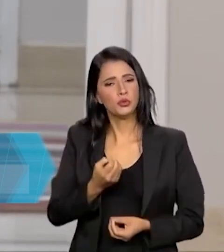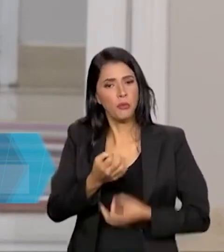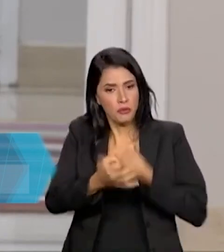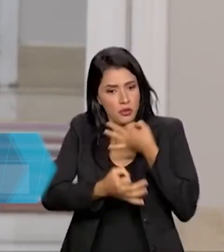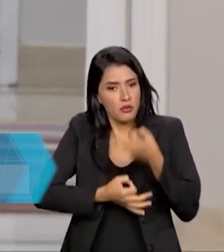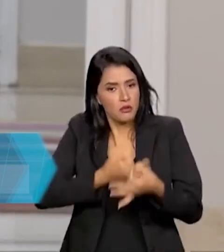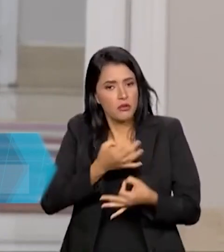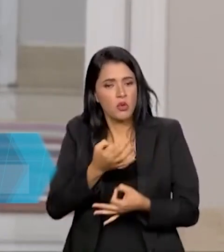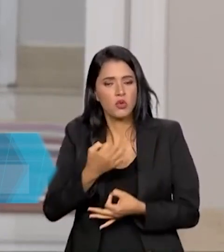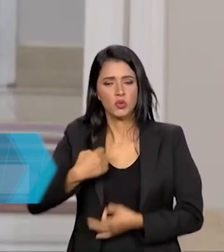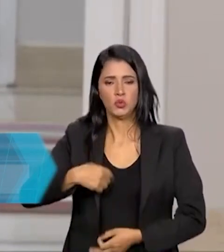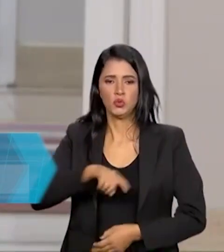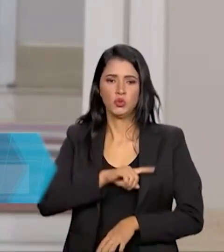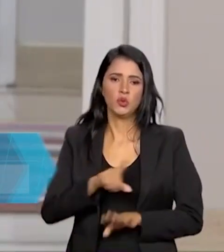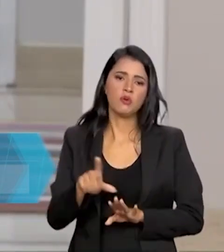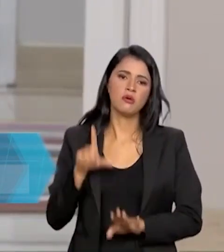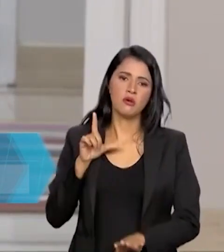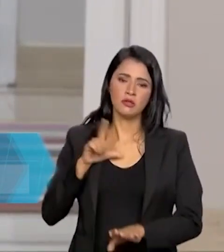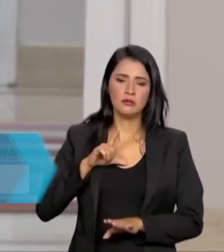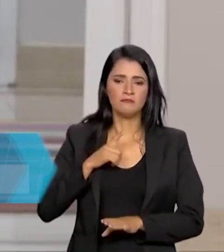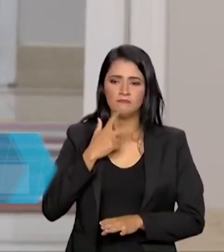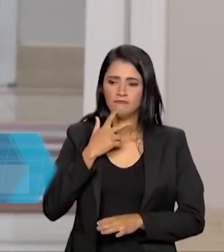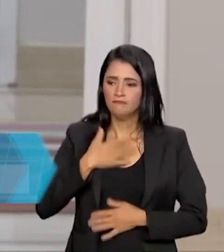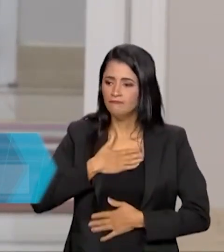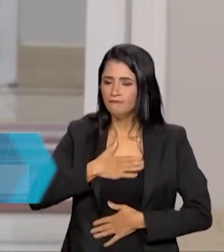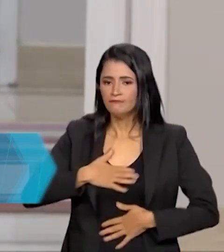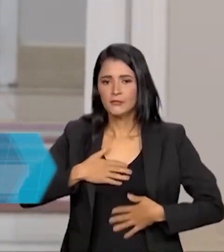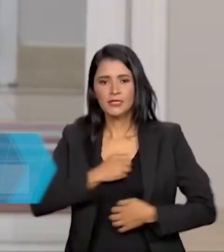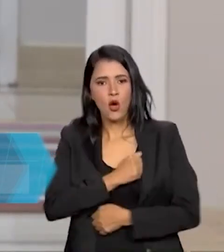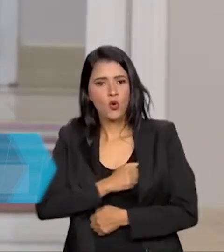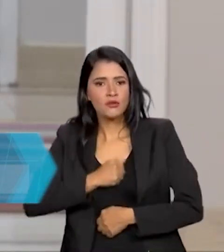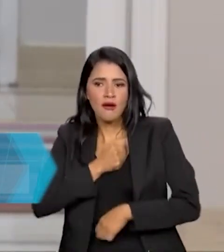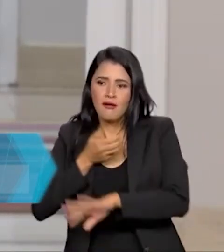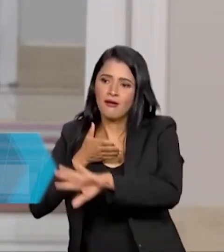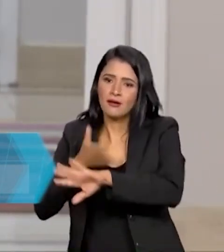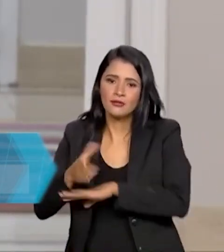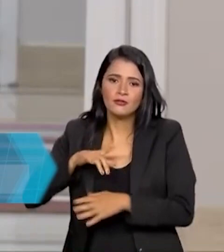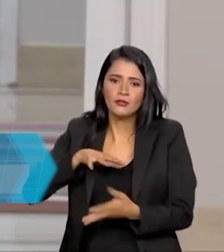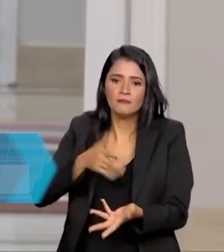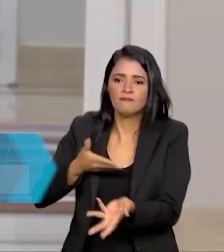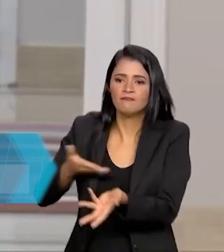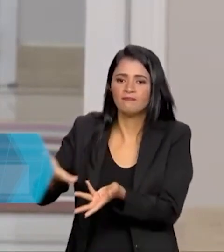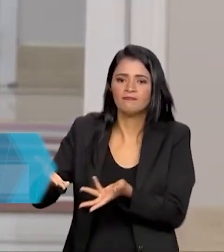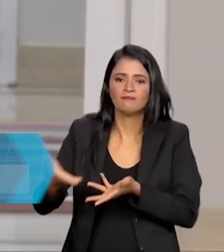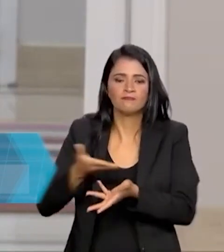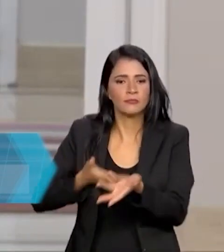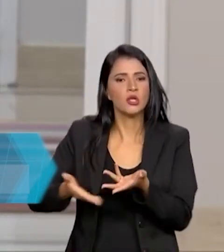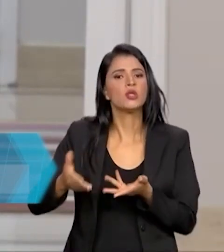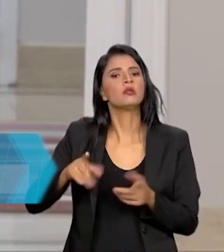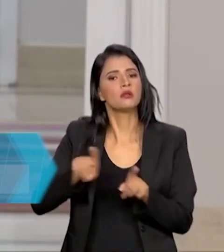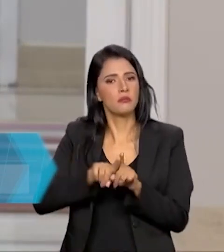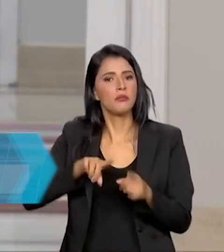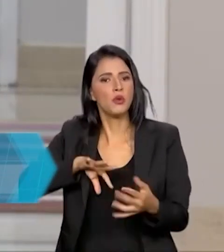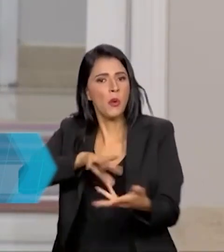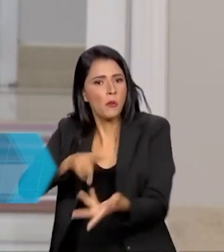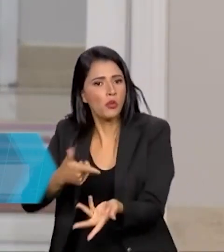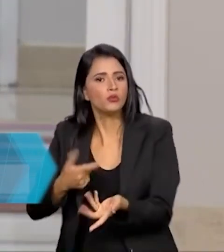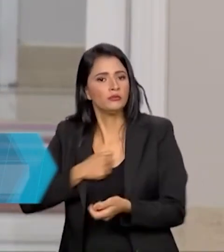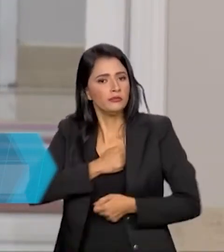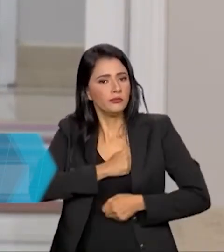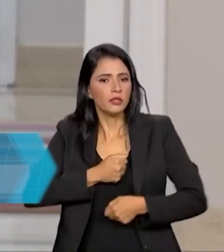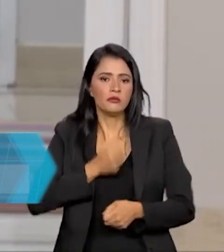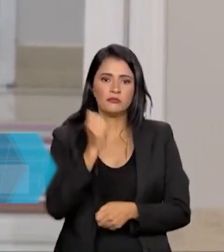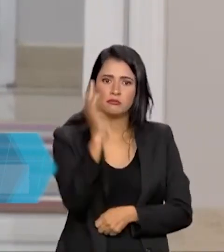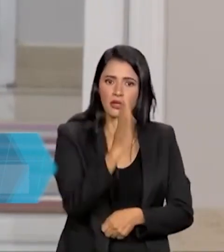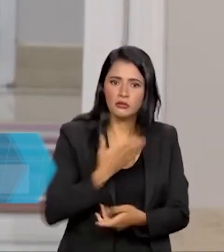nós estávamos com saudade do mundo e o mundo estava com saudade do Brasil o Brasil